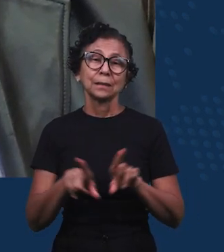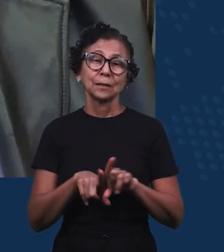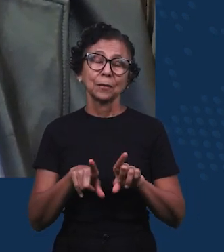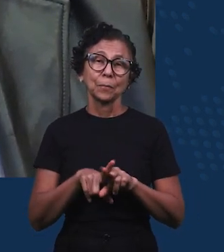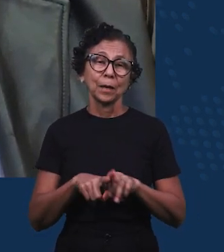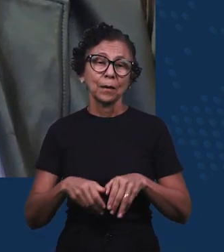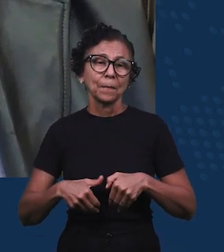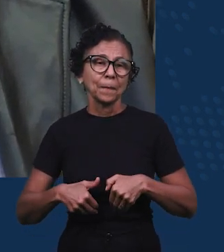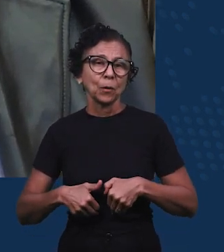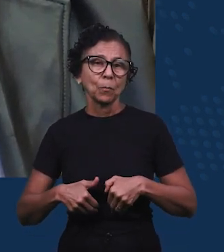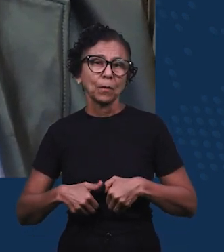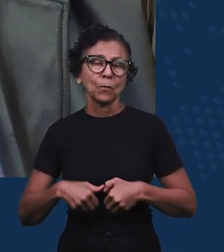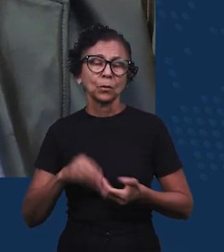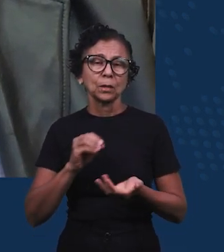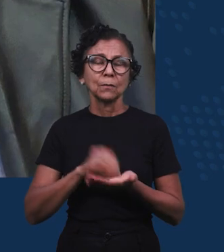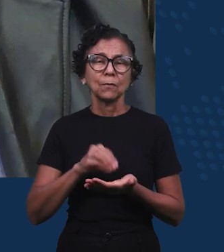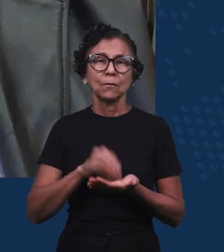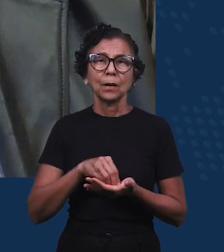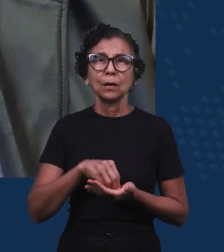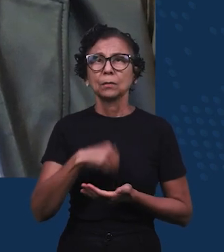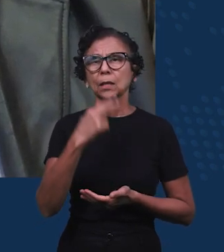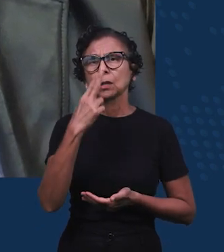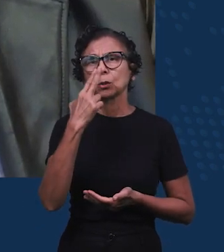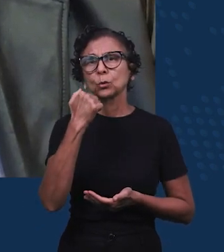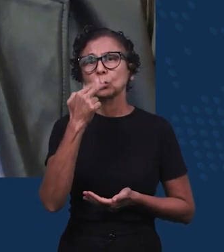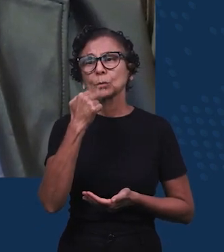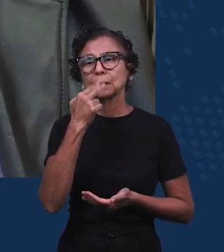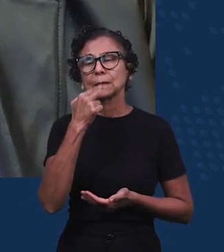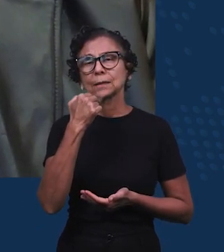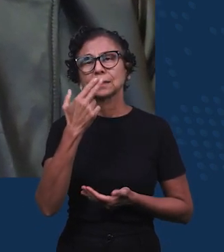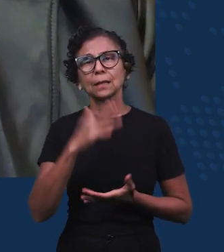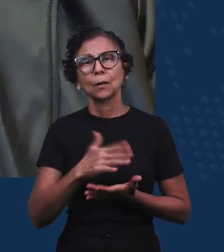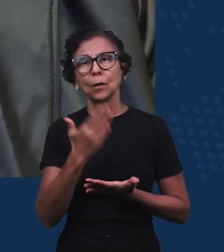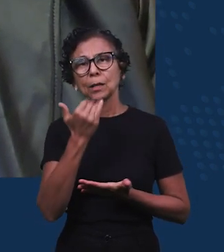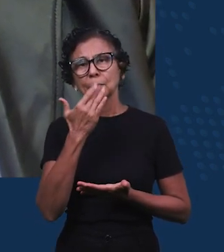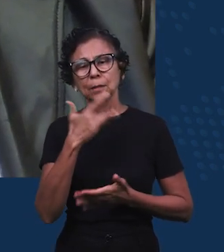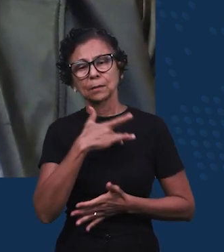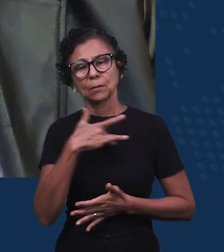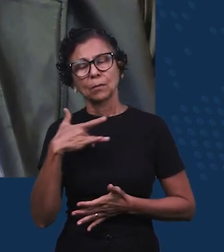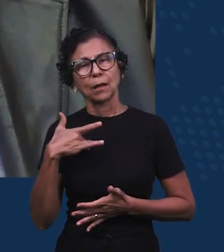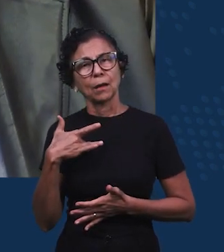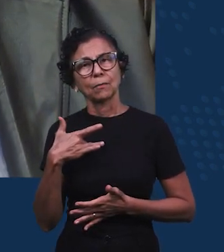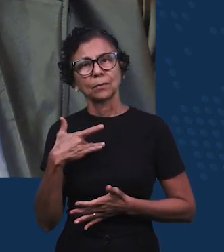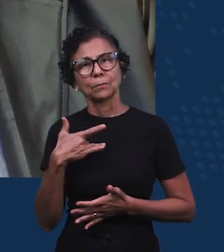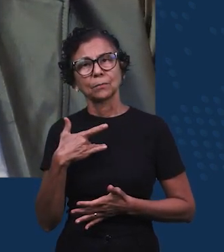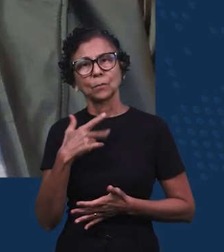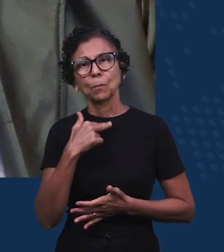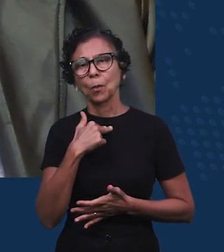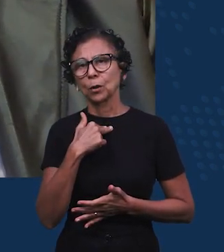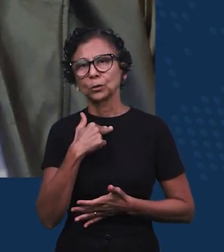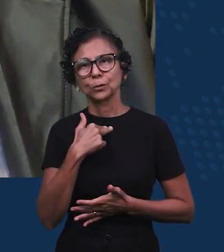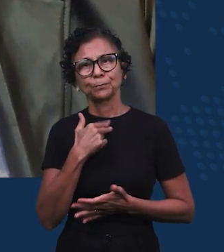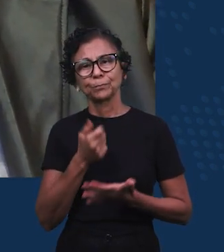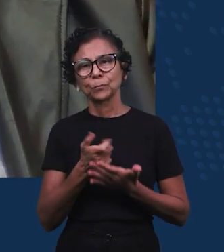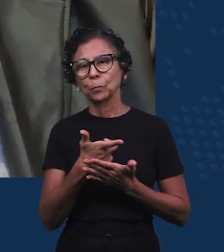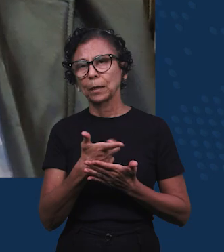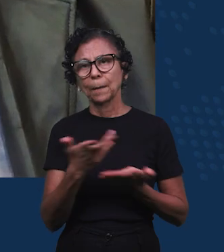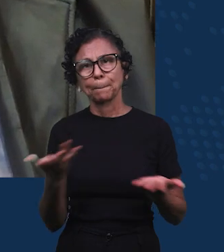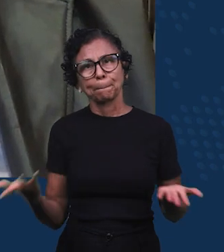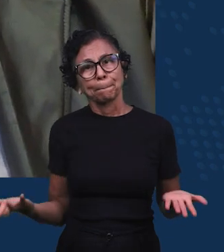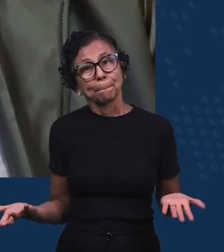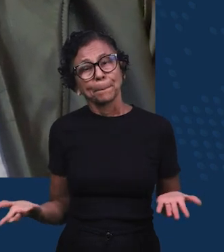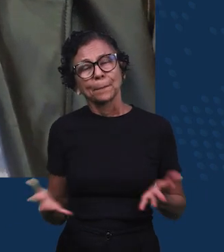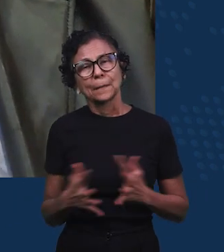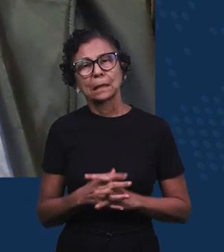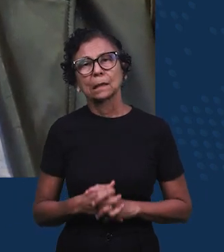se manifesta a partir da desnutrição, subnutrição e malnutrição. Então, a fome está